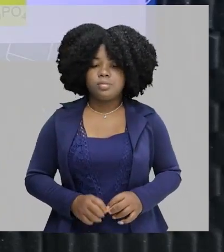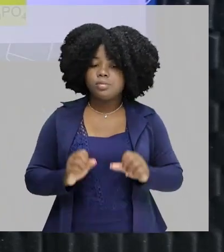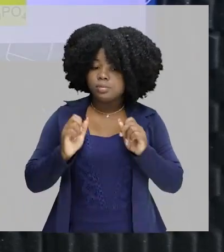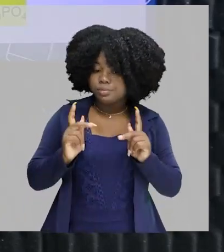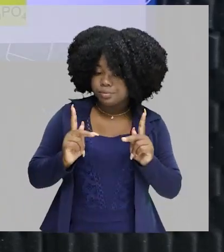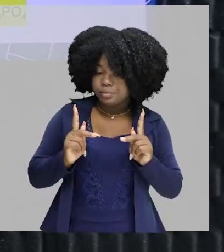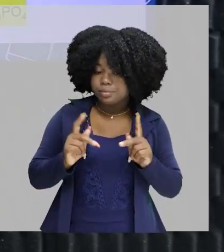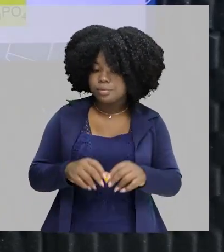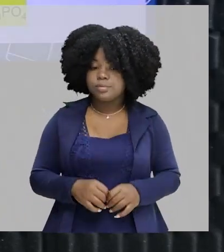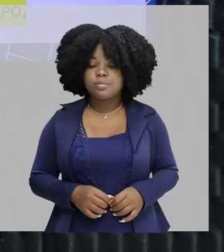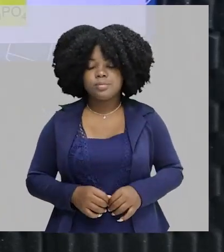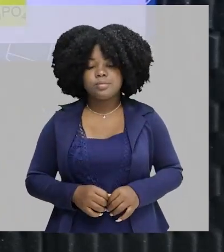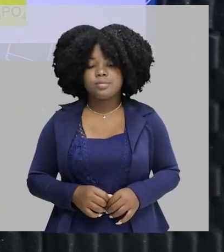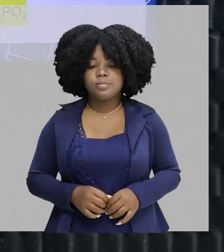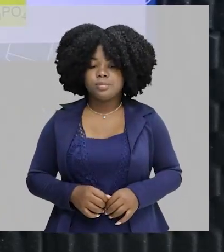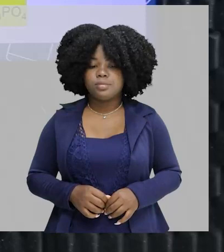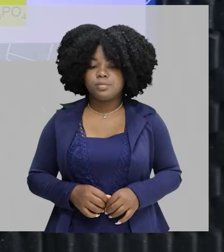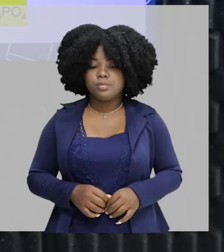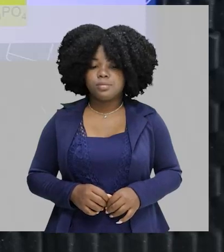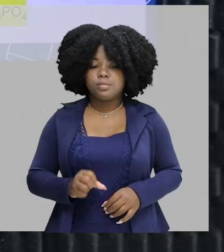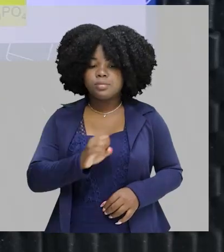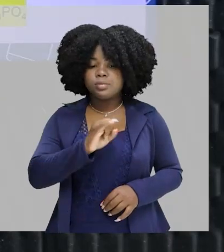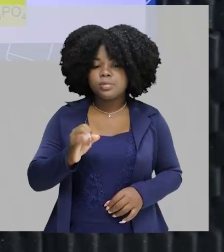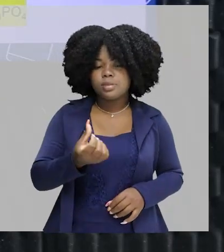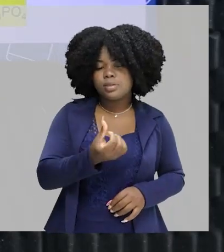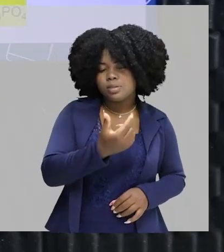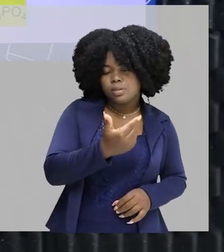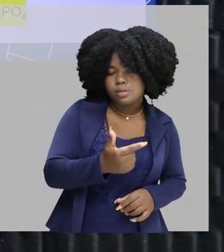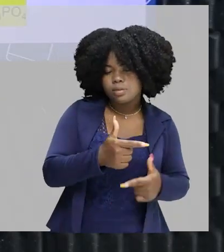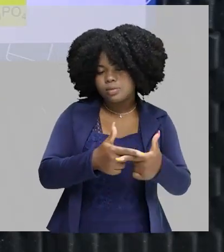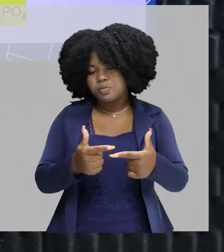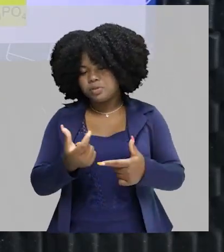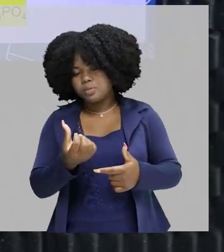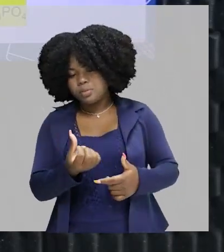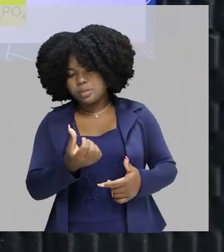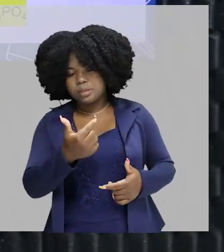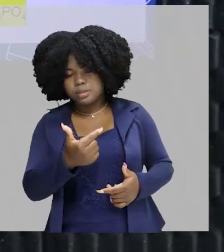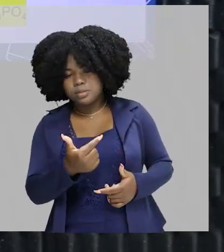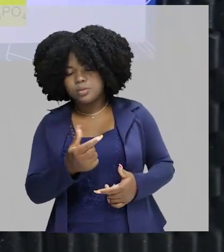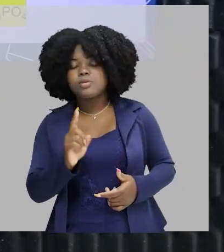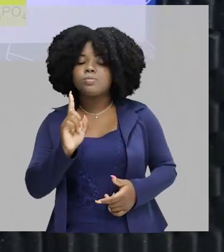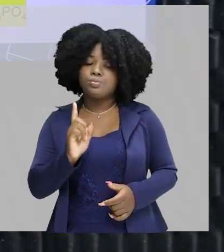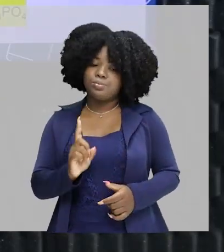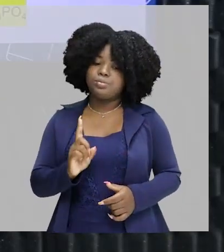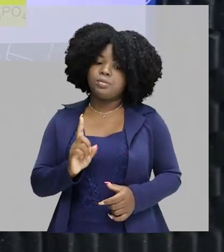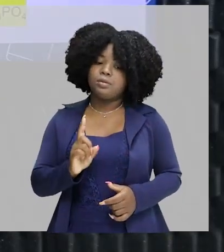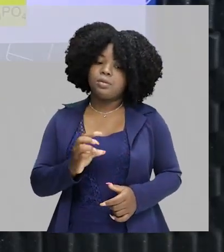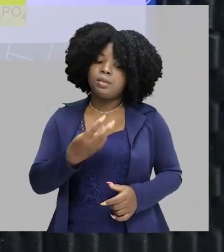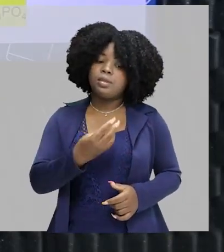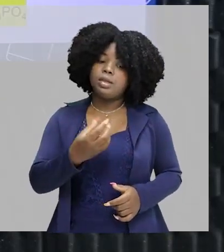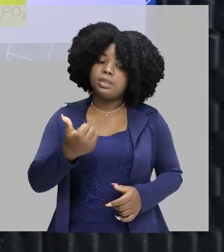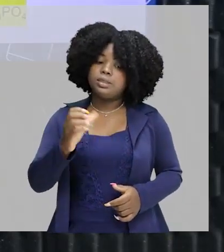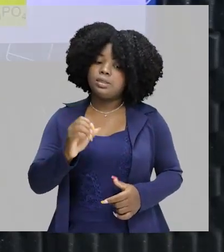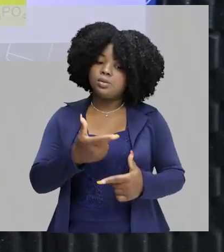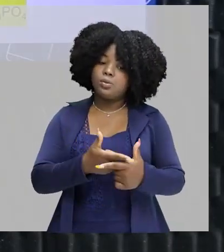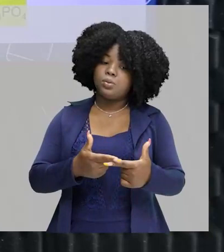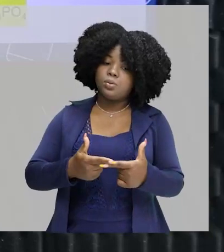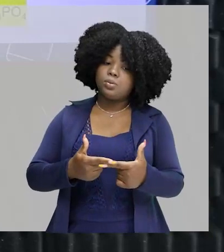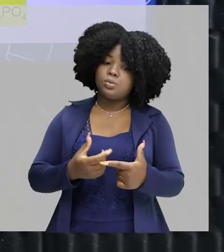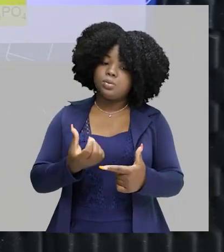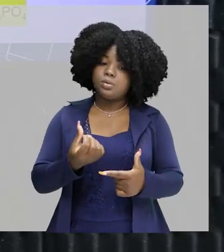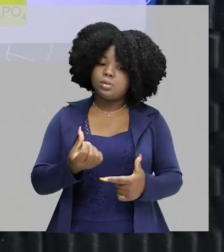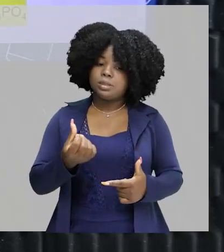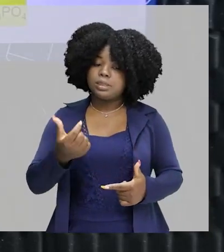bem? Olha só, se eu pegar 62 e dividir por 62, vai dar 1. 310 dividido